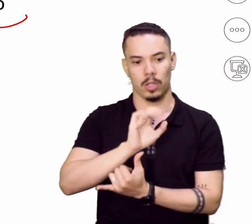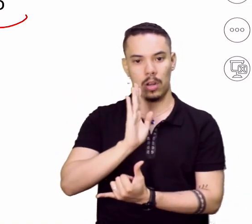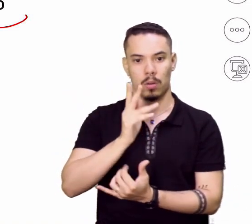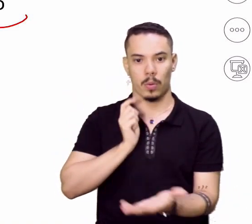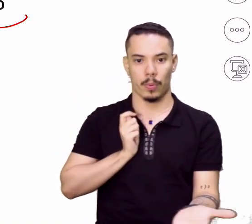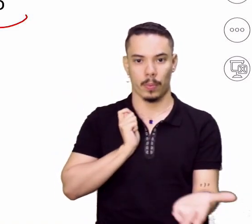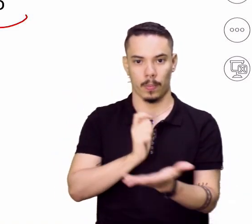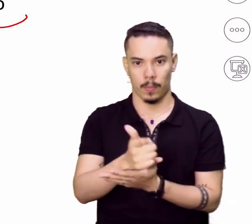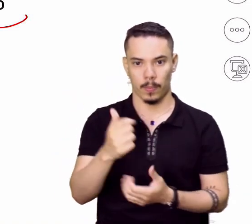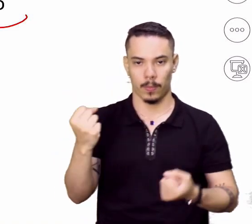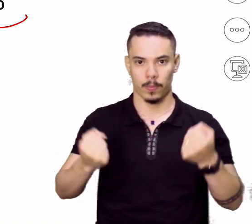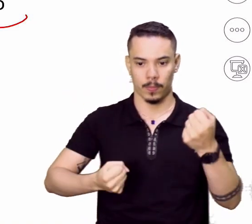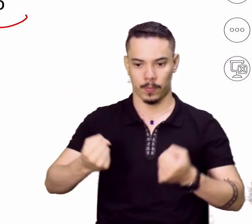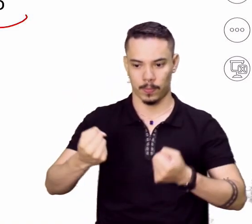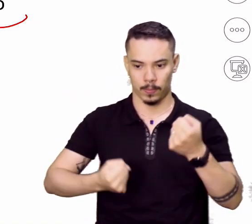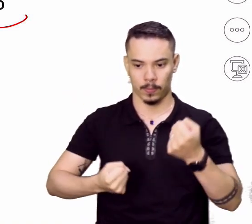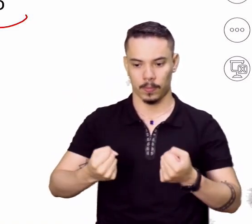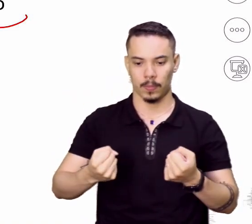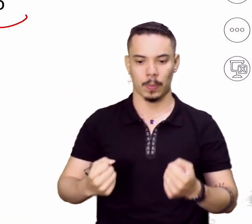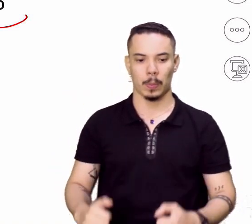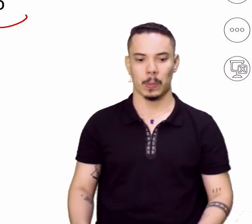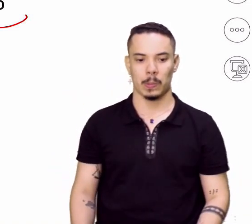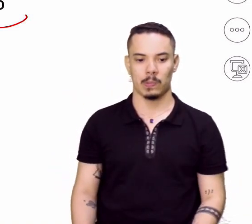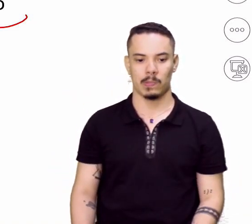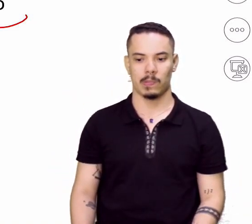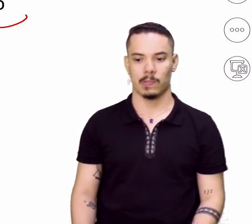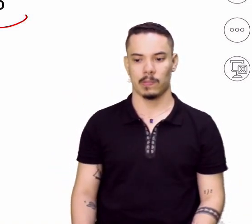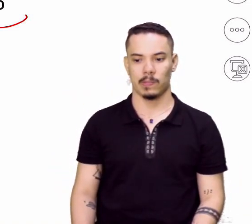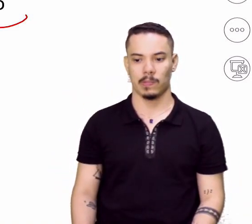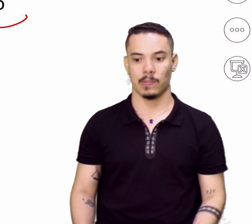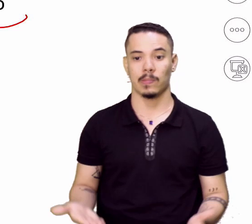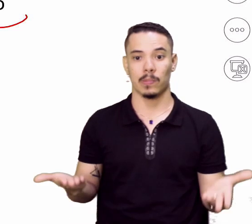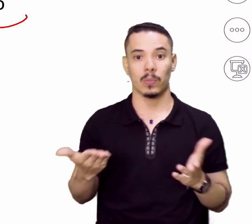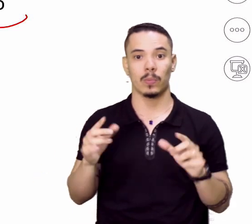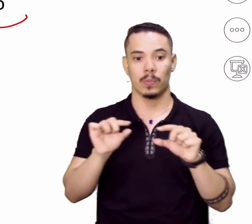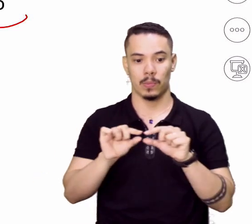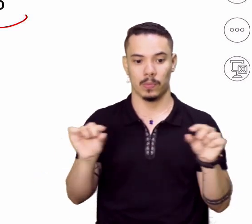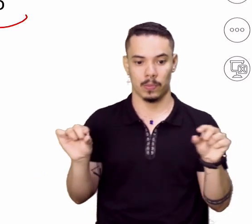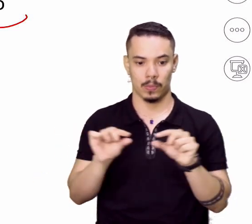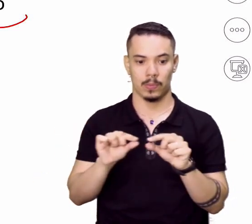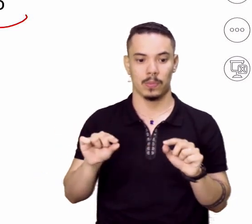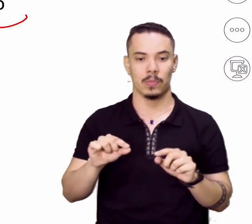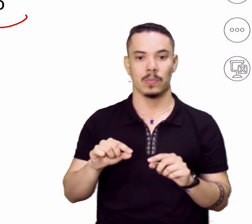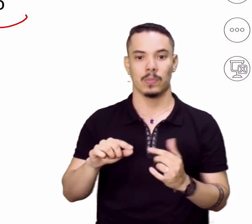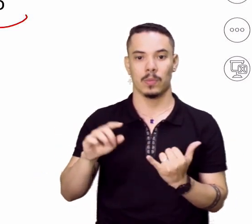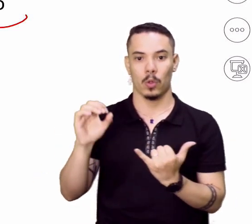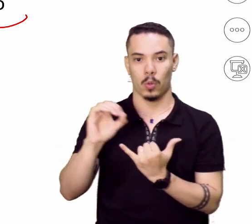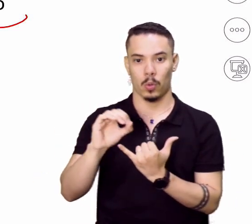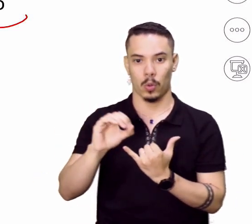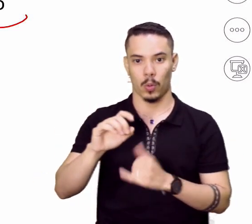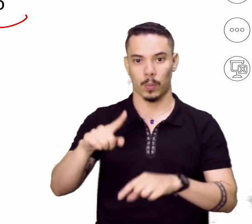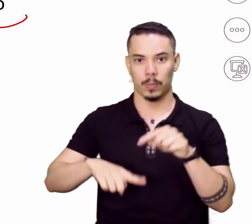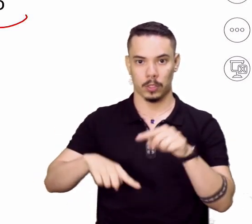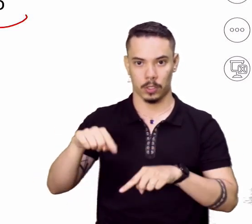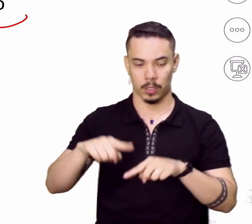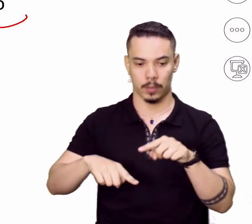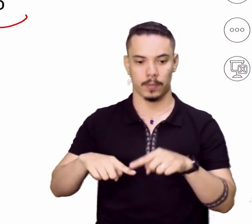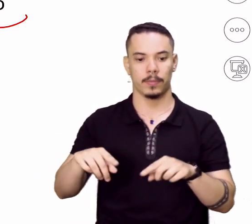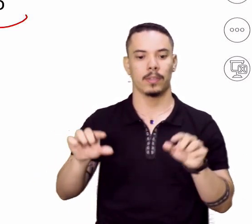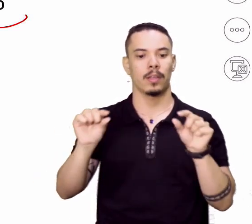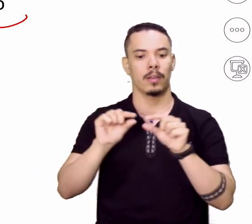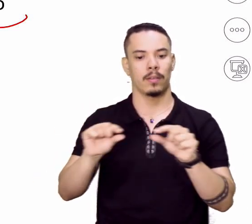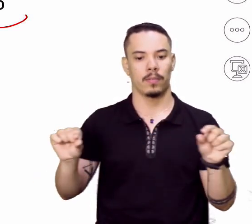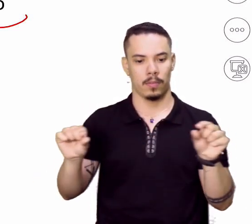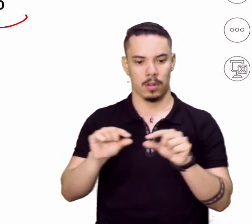meu carro. Who bought my car? Agora, uma frase com objeto. Essa aqui é uma frase onde você